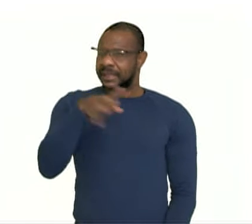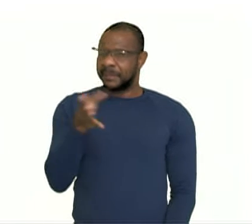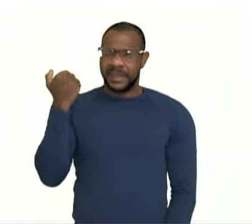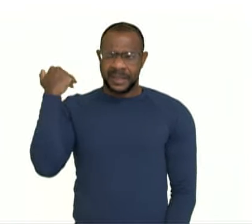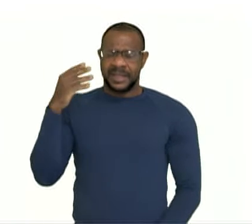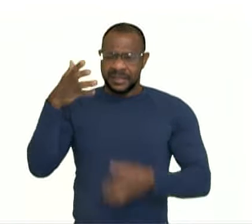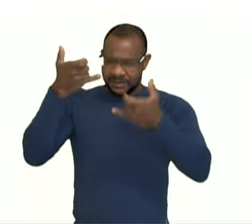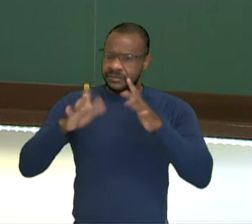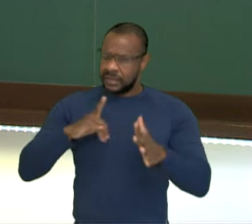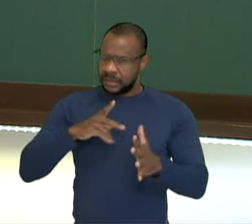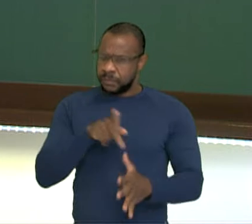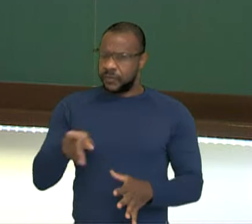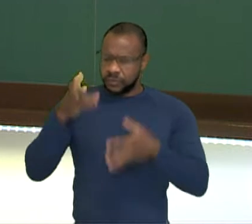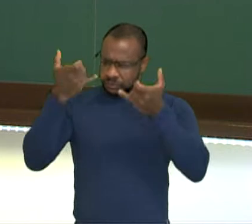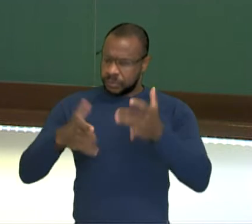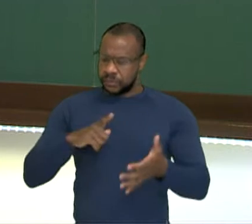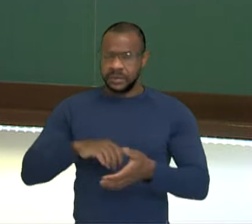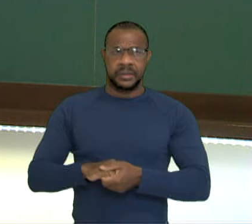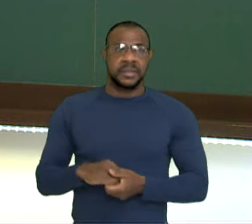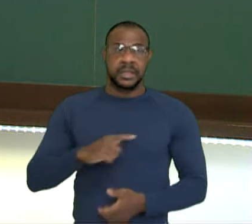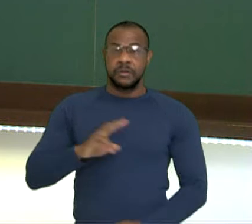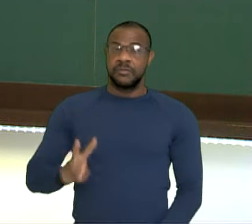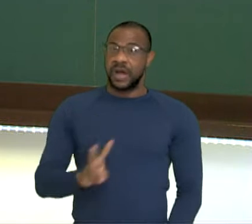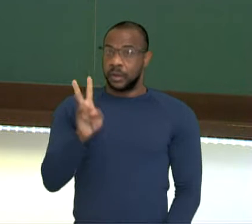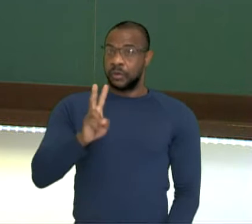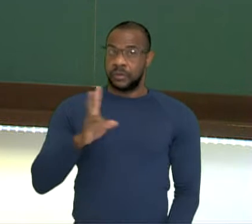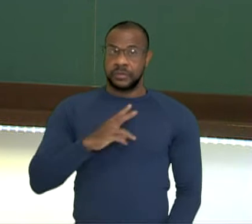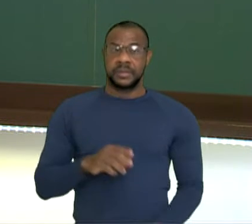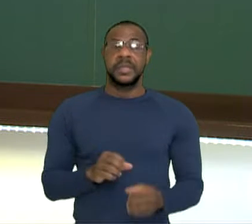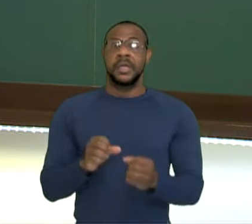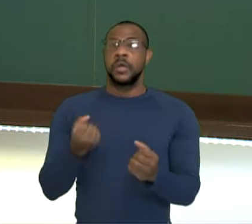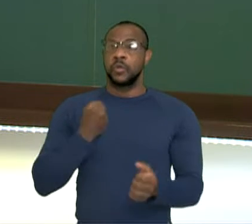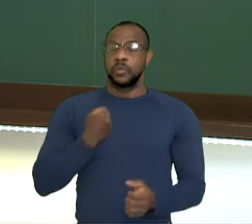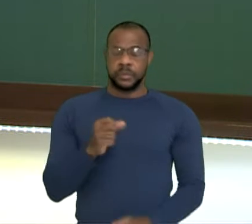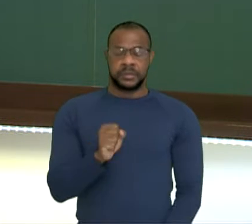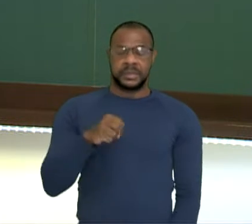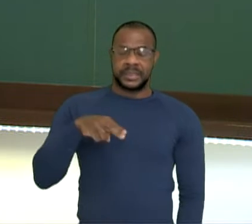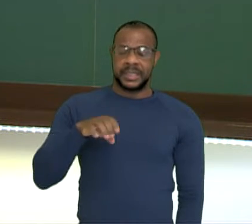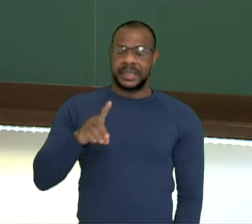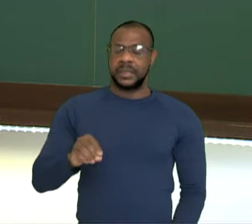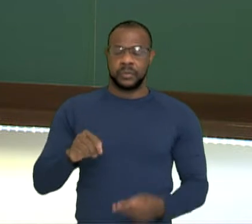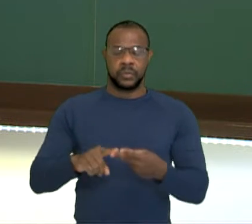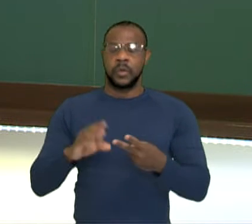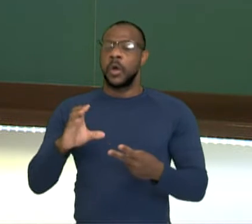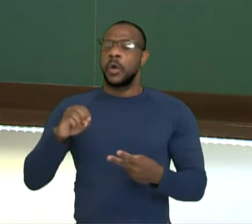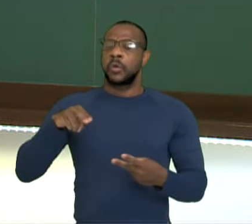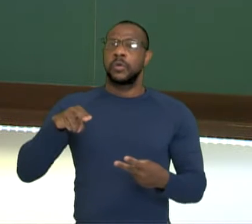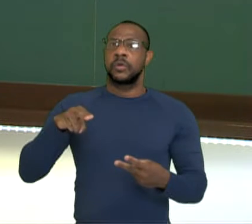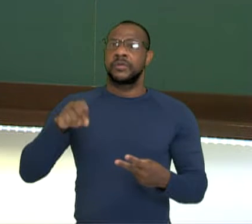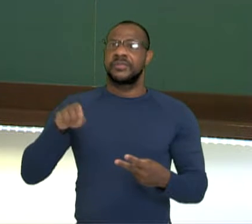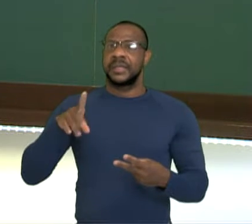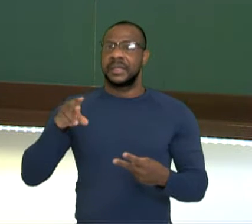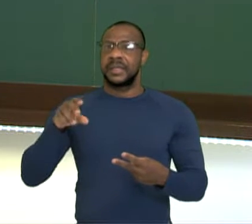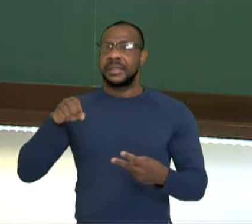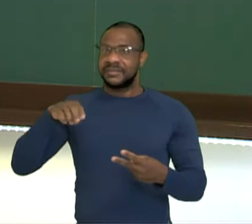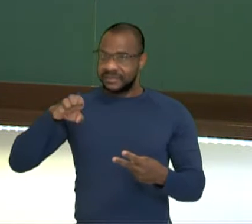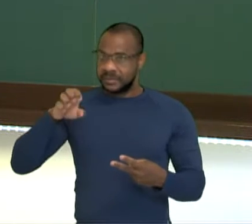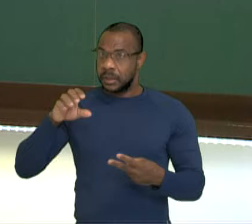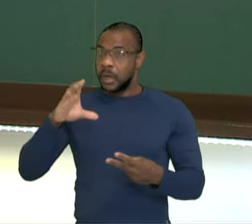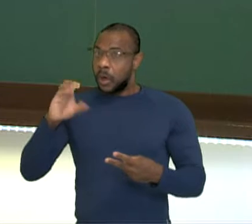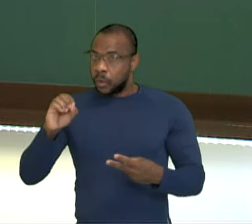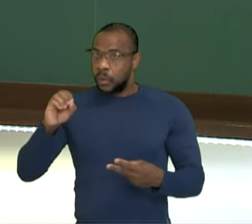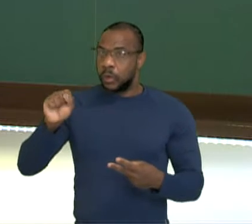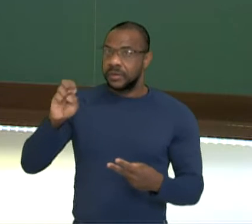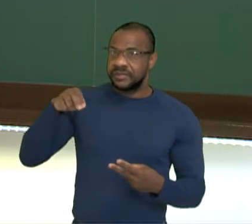onde eu tenho os valores dos ângulos notáveis de seno, cosseno e da tangente. Então, no caso aqui, nós vamos